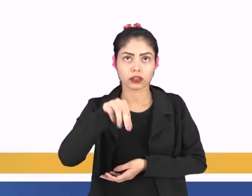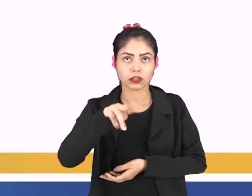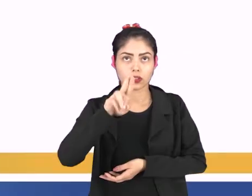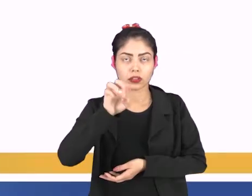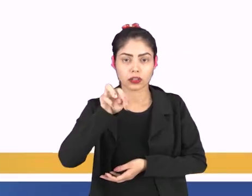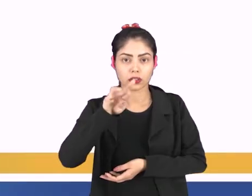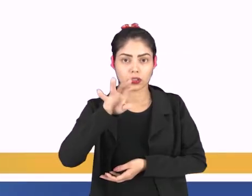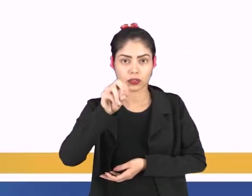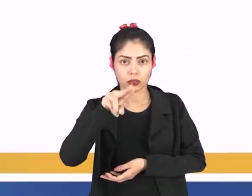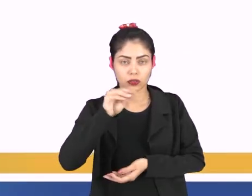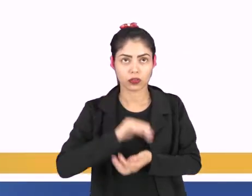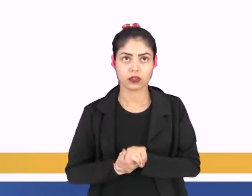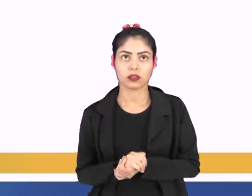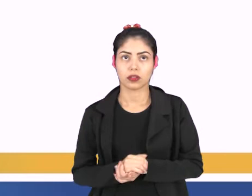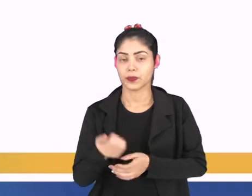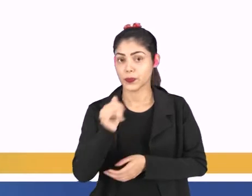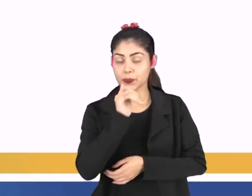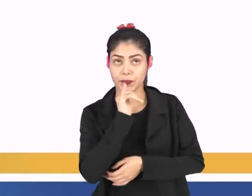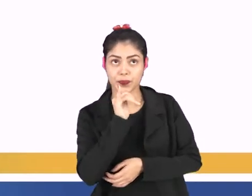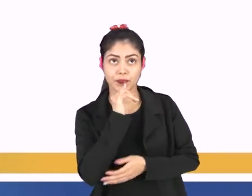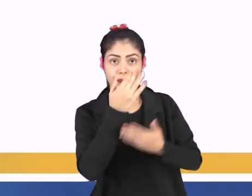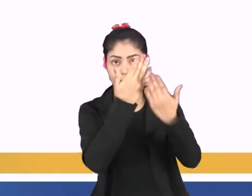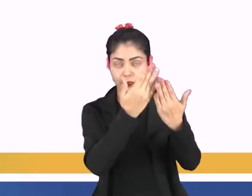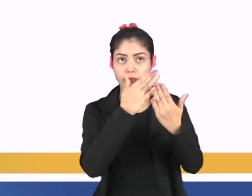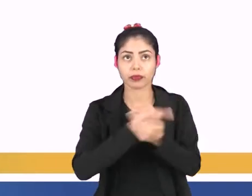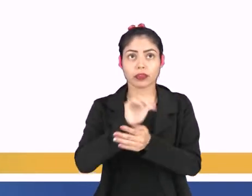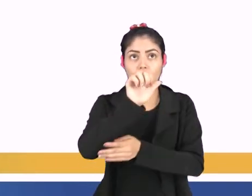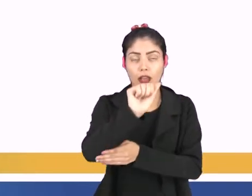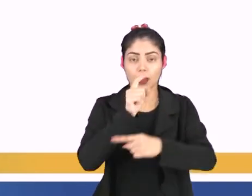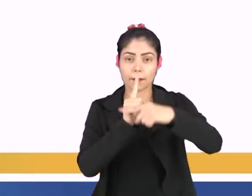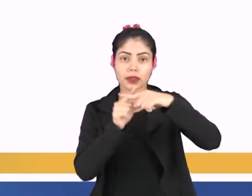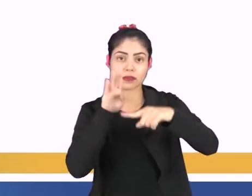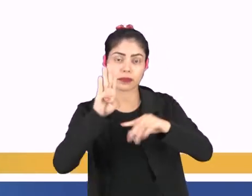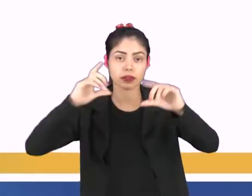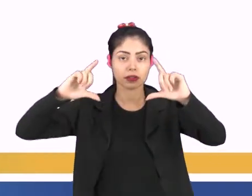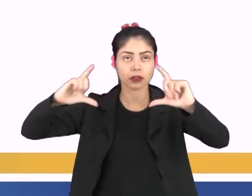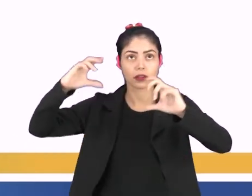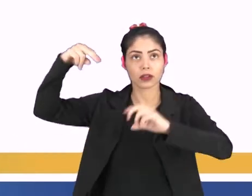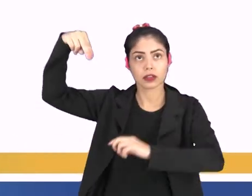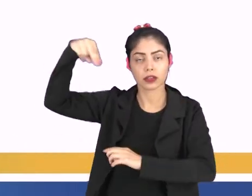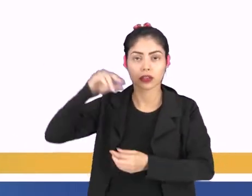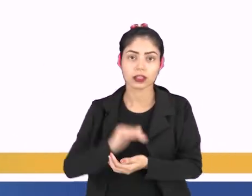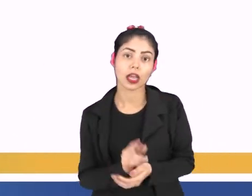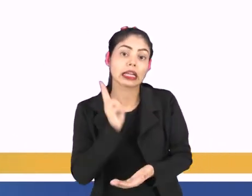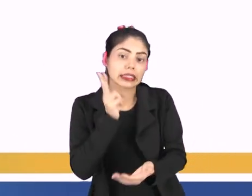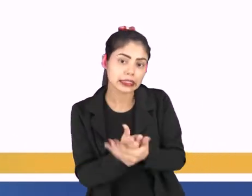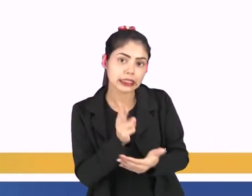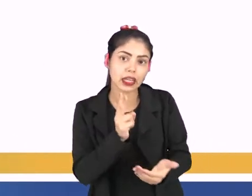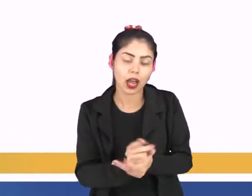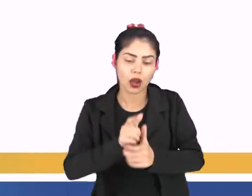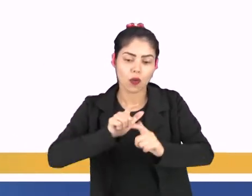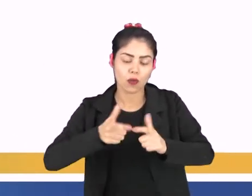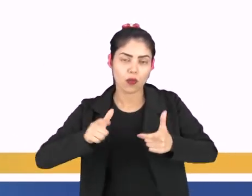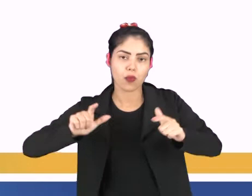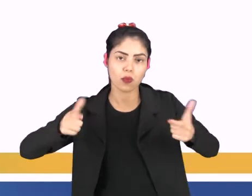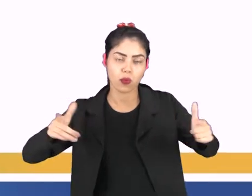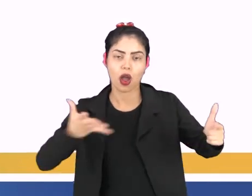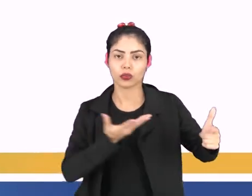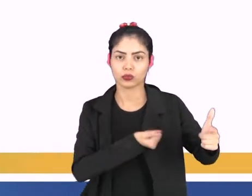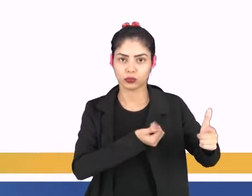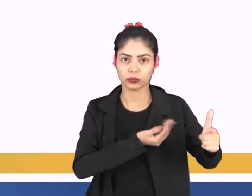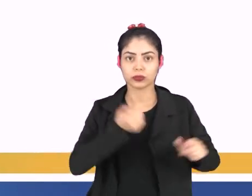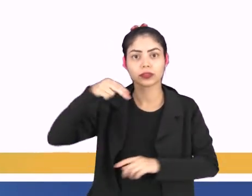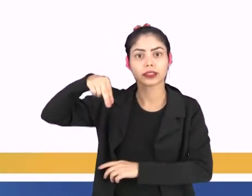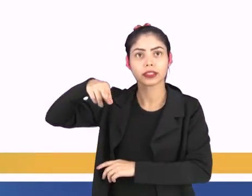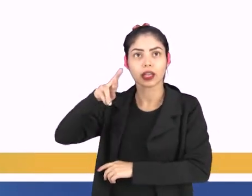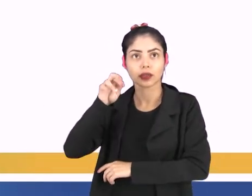mais B elevado a N. E aí, a cada momento que esse n for crescendo em números